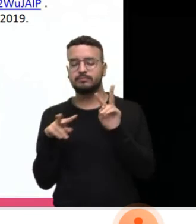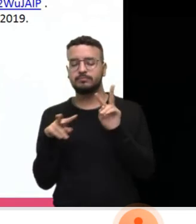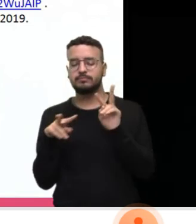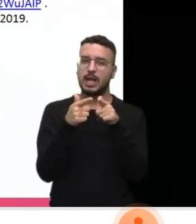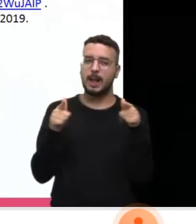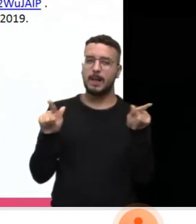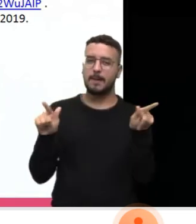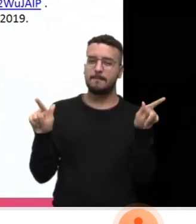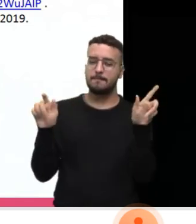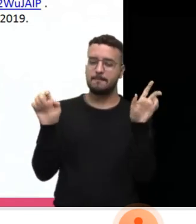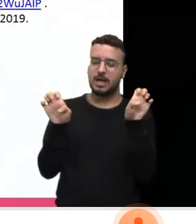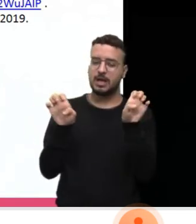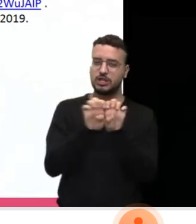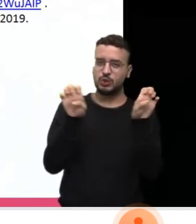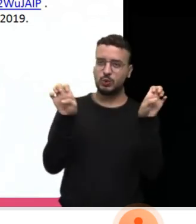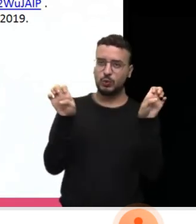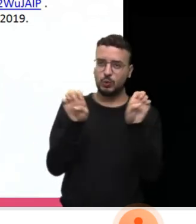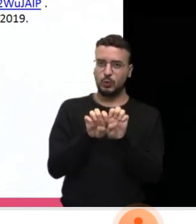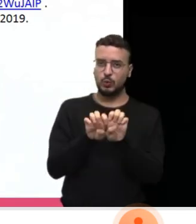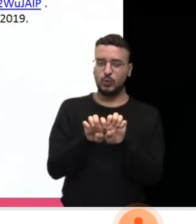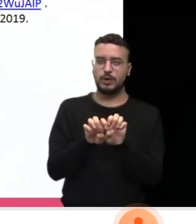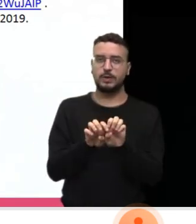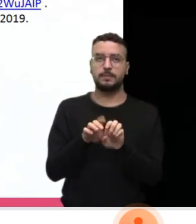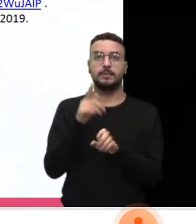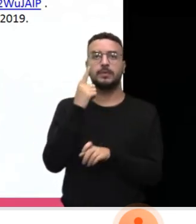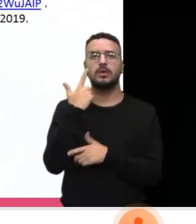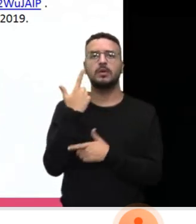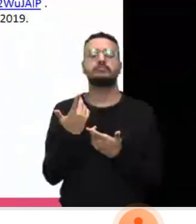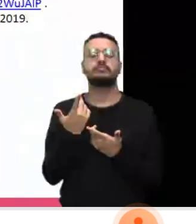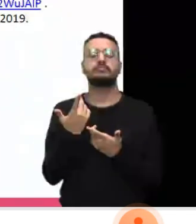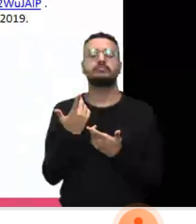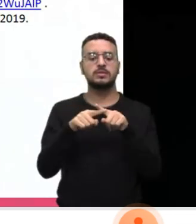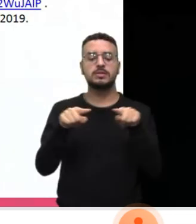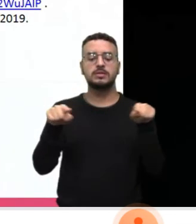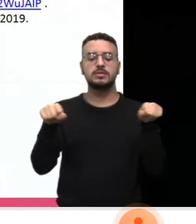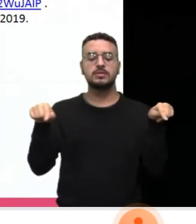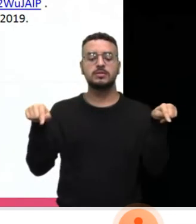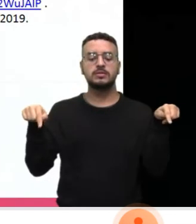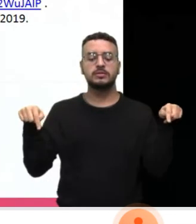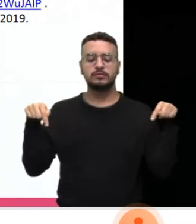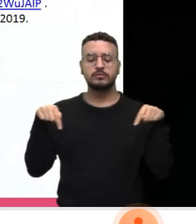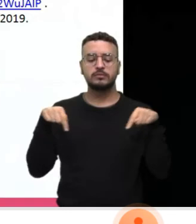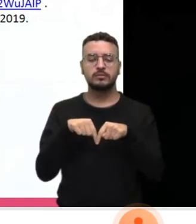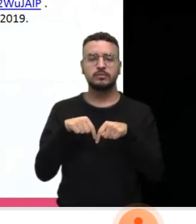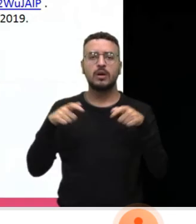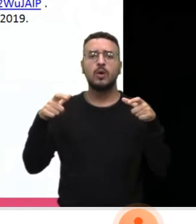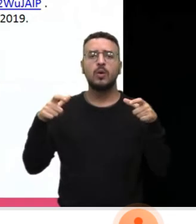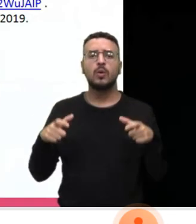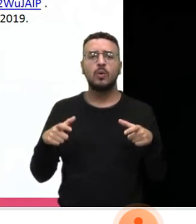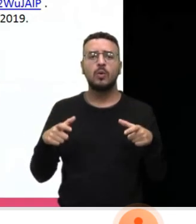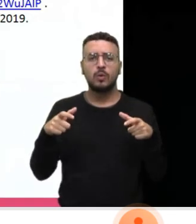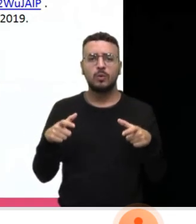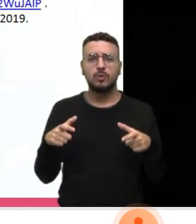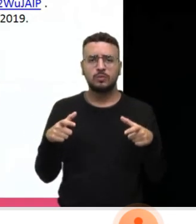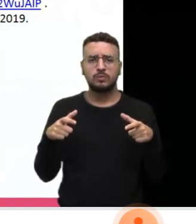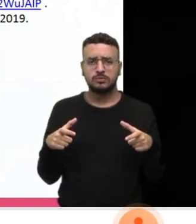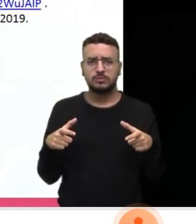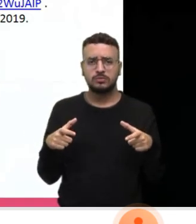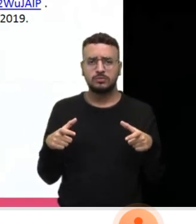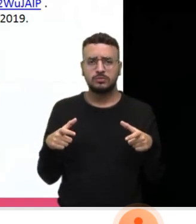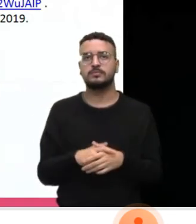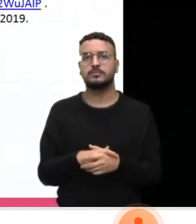sentido, para perguntar onde é a sala, em libras ficaria sala onde, tá?